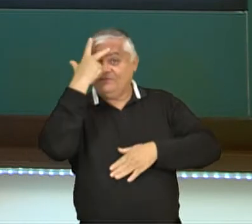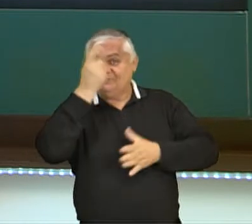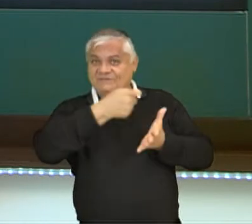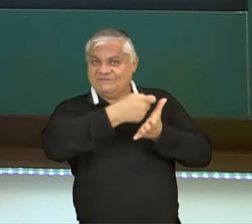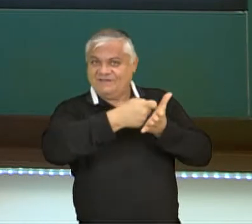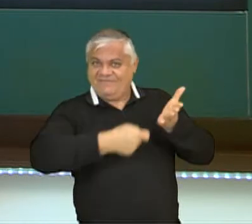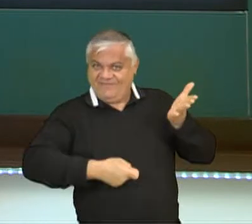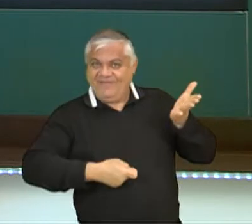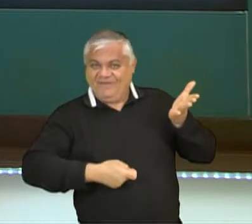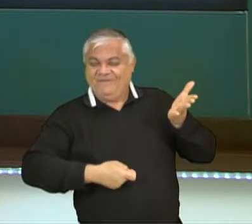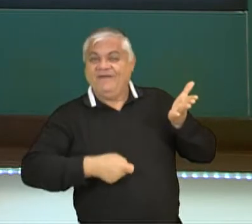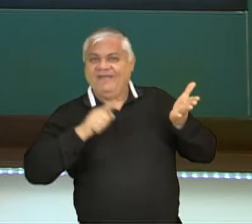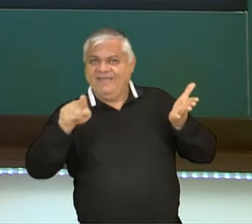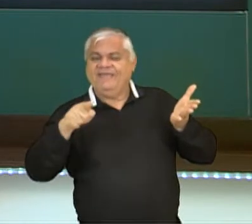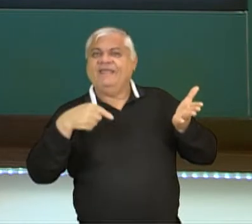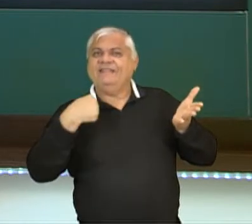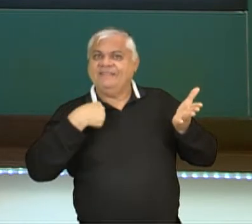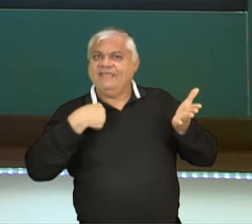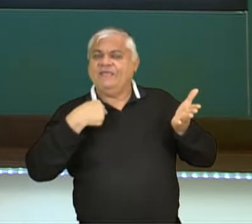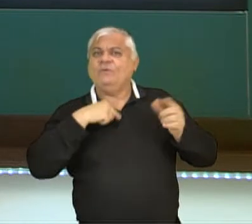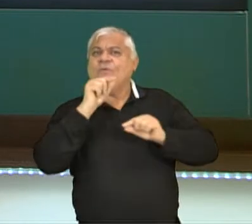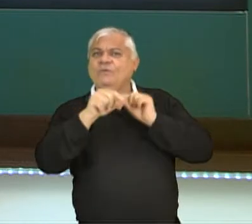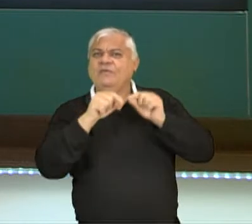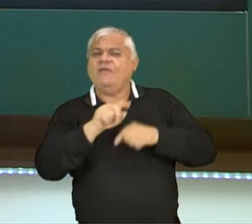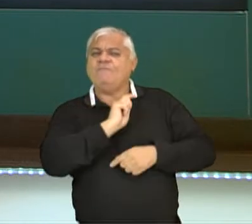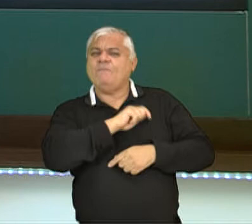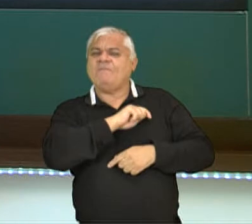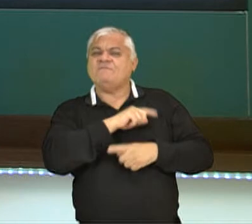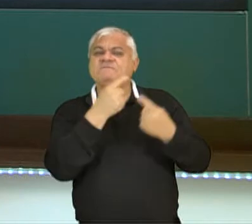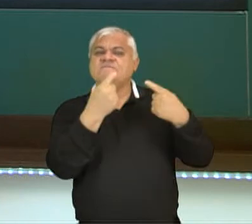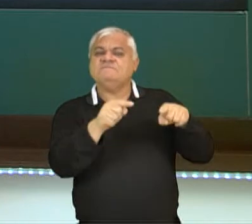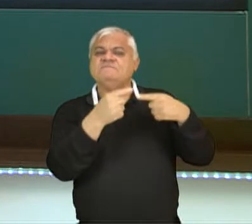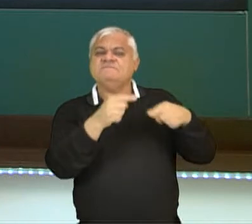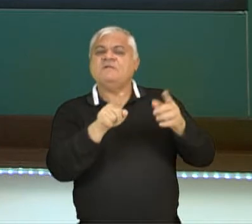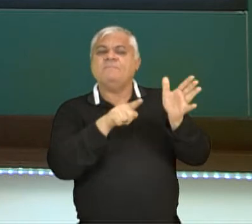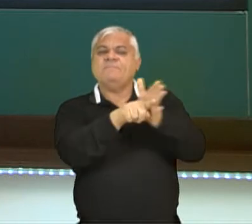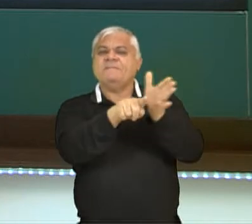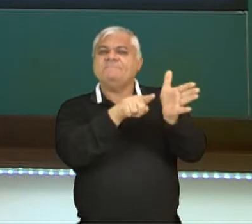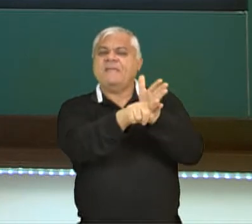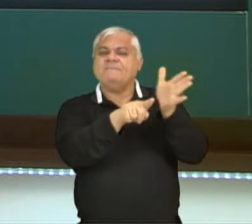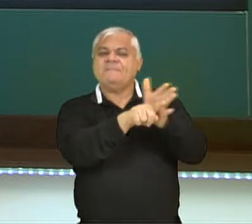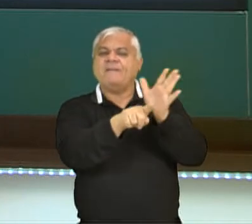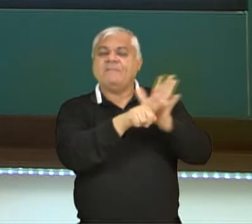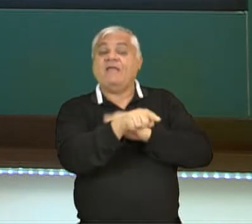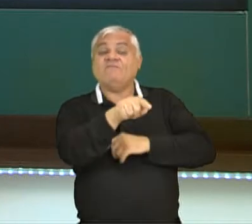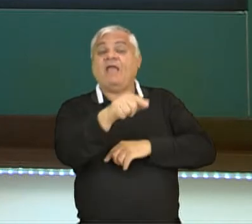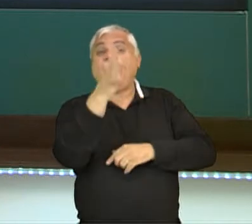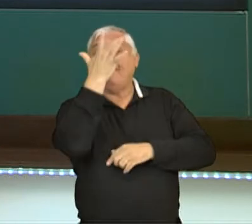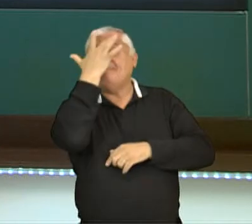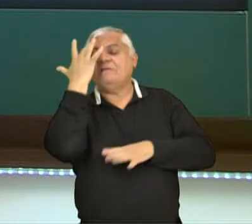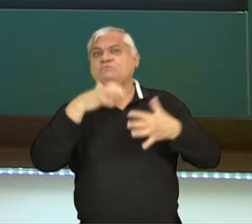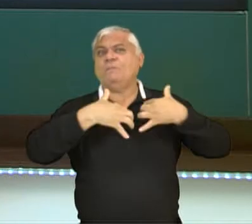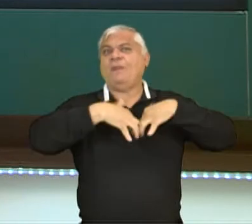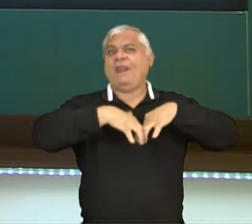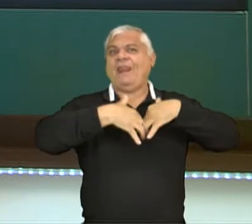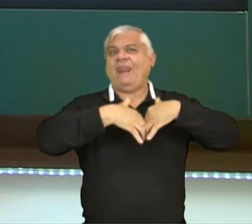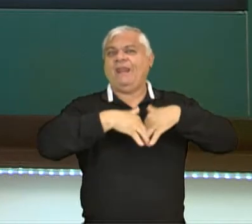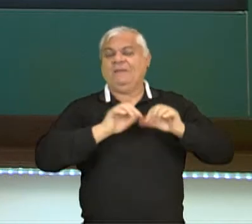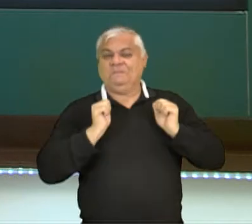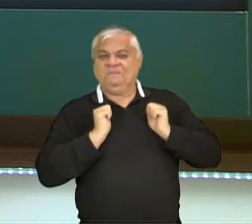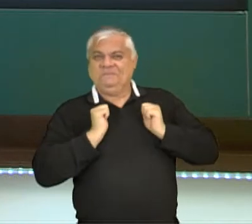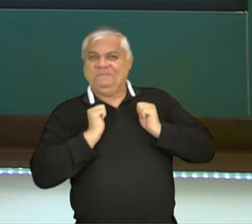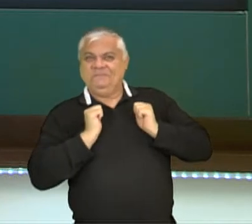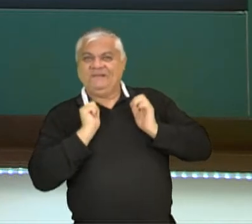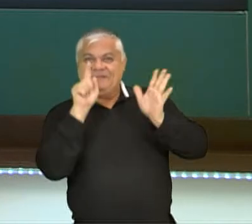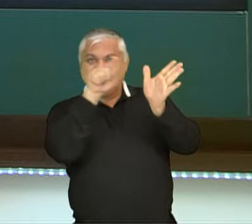esse editorial, ele tem a intenção de provocar o leitor para uma indagação. Né? Ele está perguntando, será que os